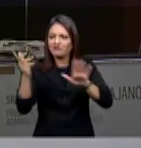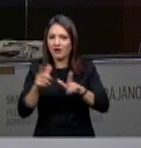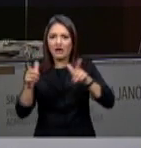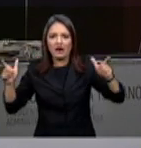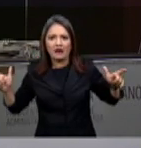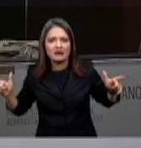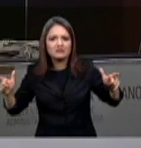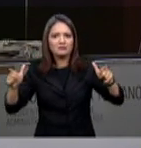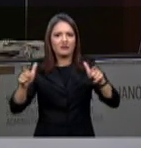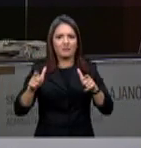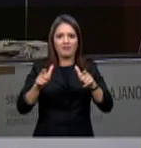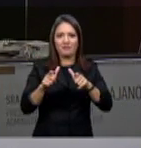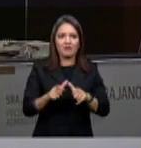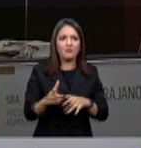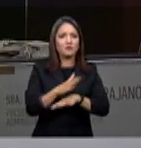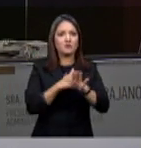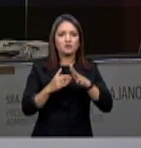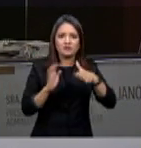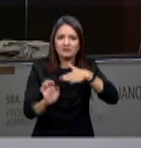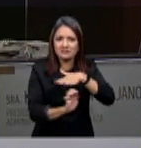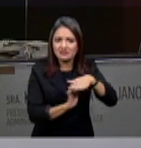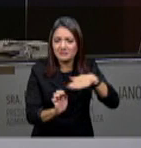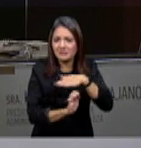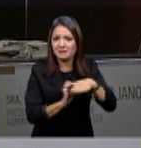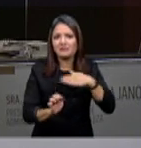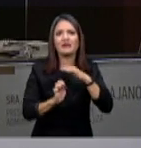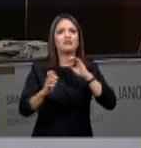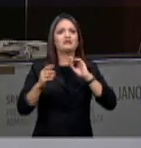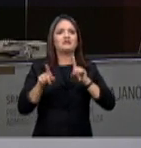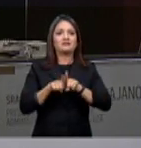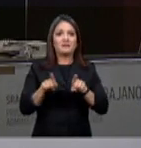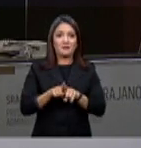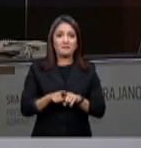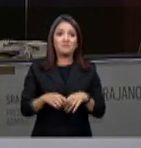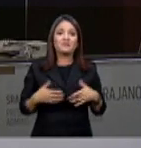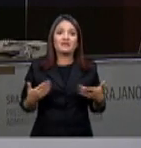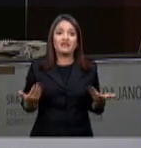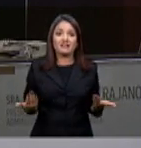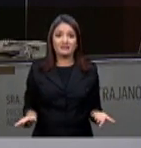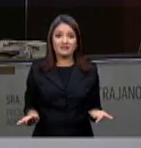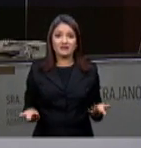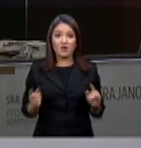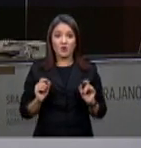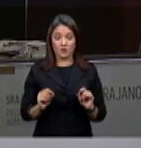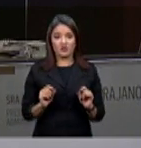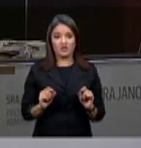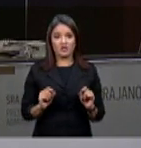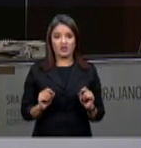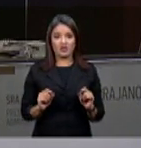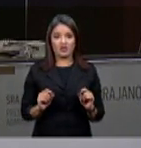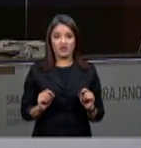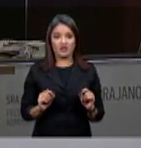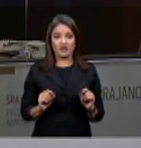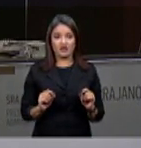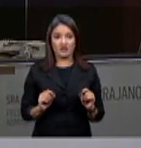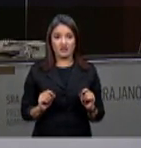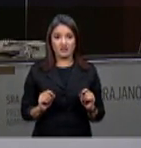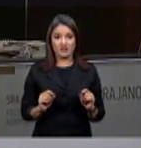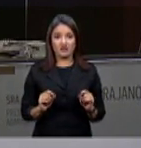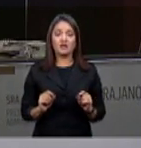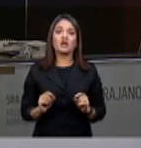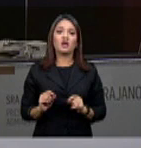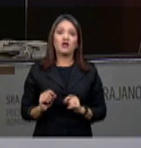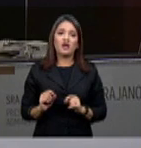grandes e pequenas e veículos de comunicação é uma coisa eu acho que nós tanto negro quando